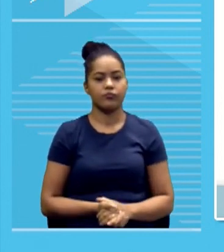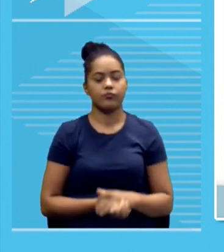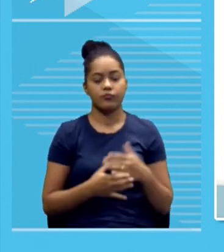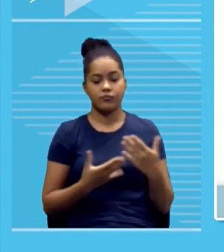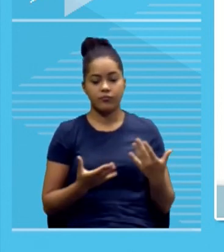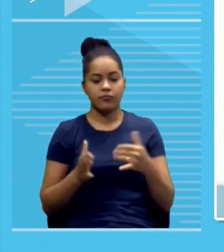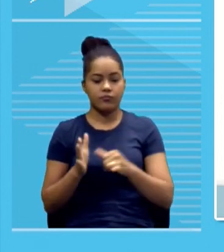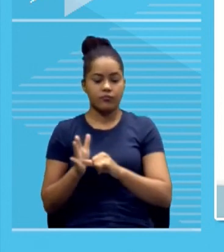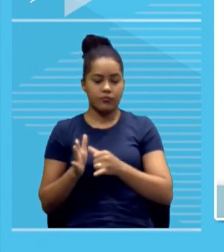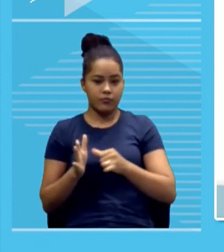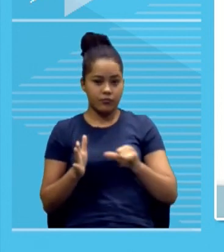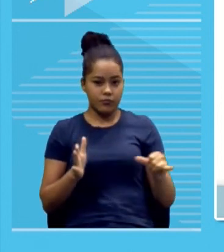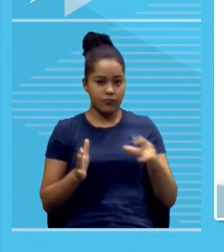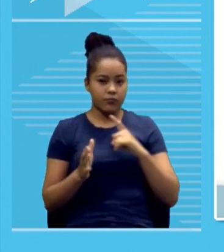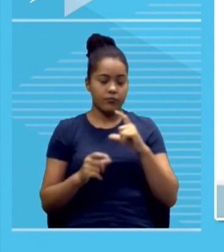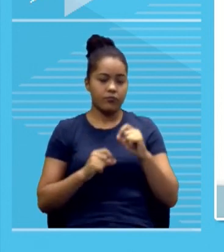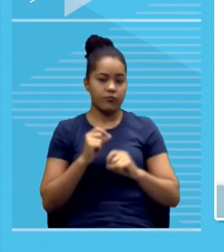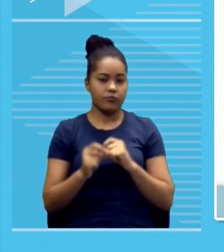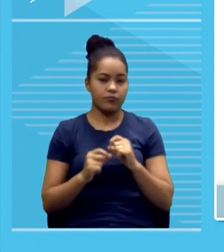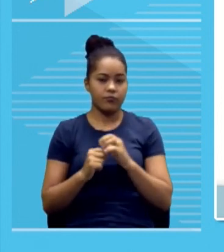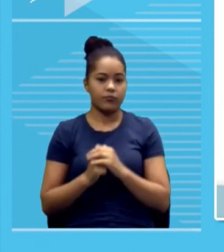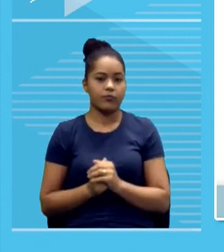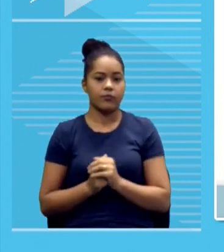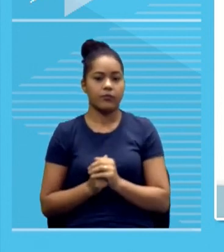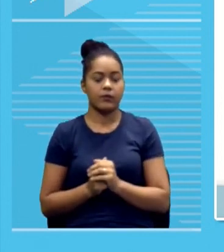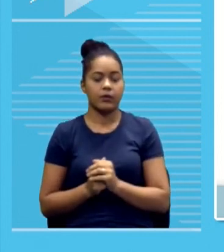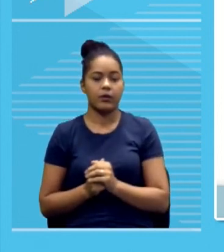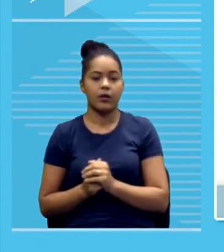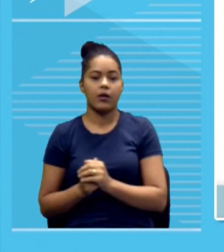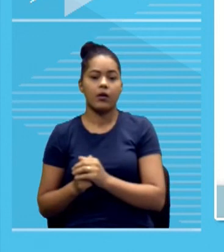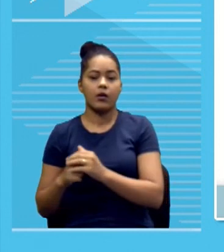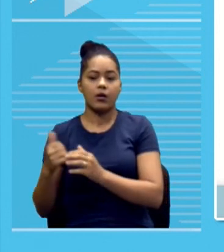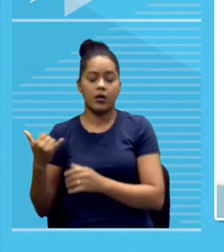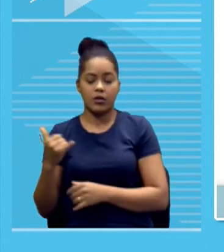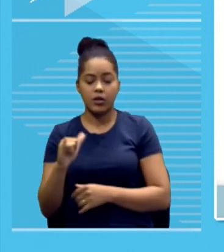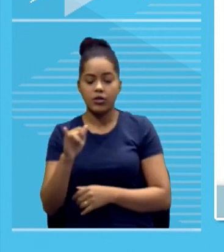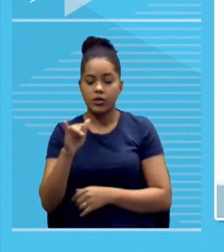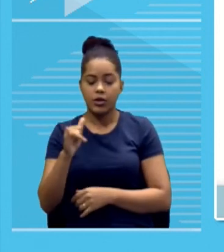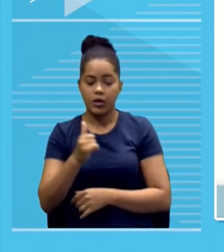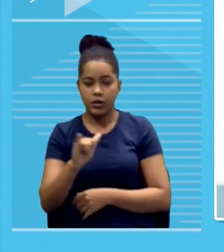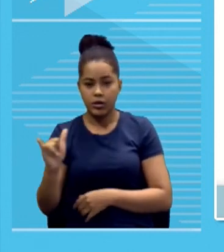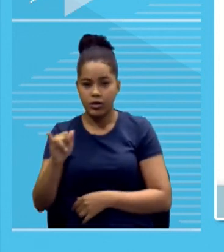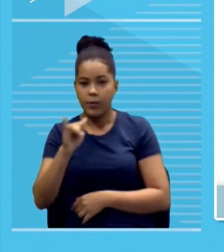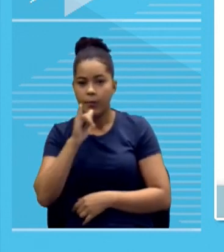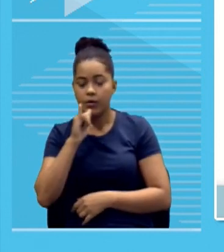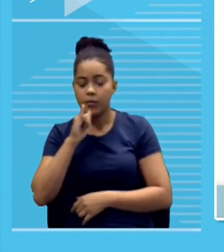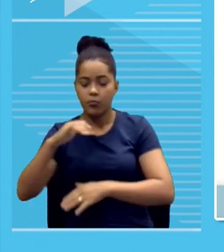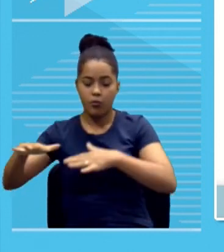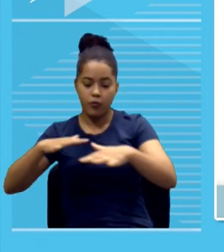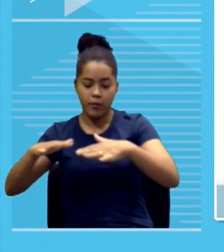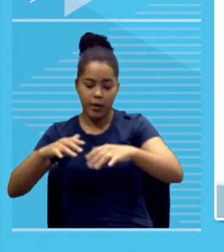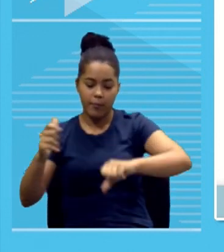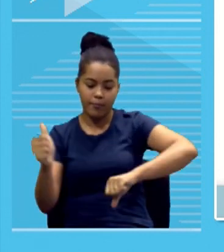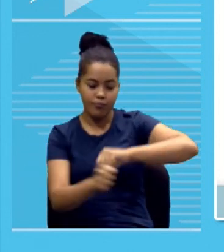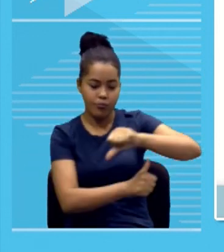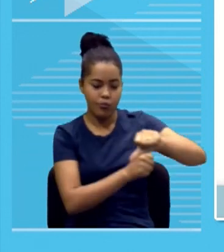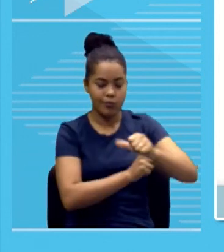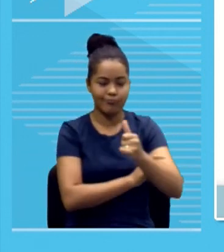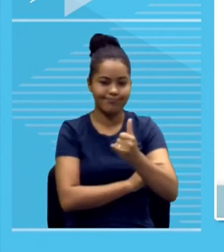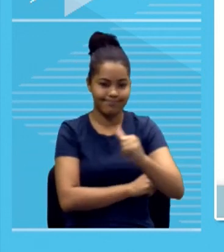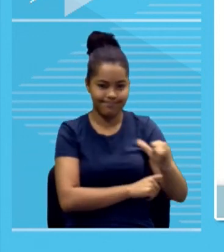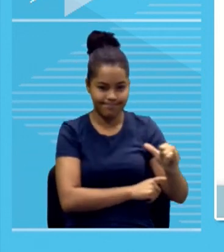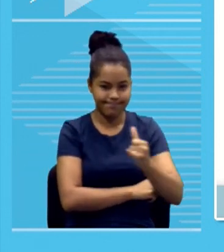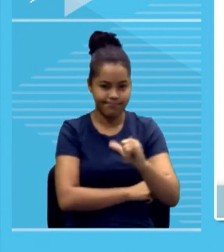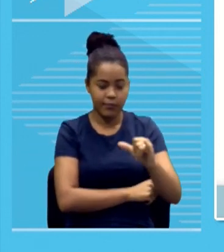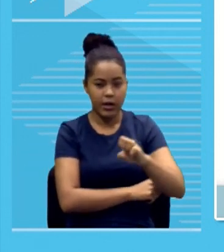elétricos são dispositivos que convertem energia mecânica, química ou até mesmo solar em energia elétrica. Então percebam que eles